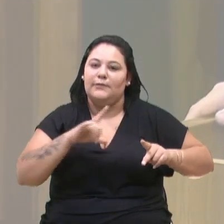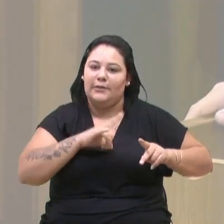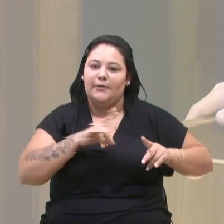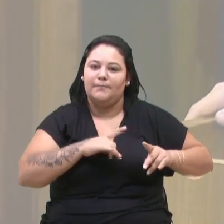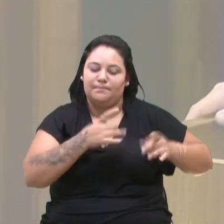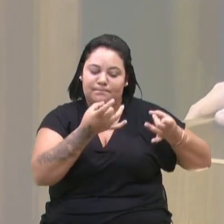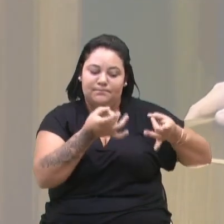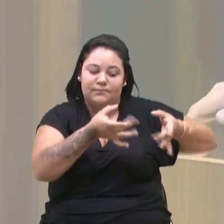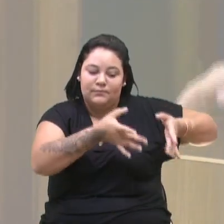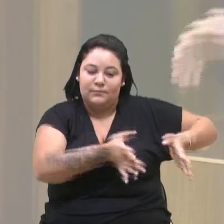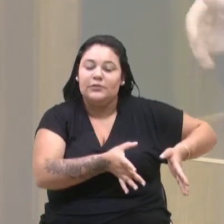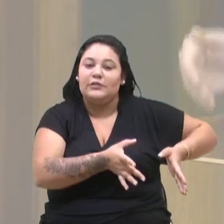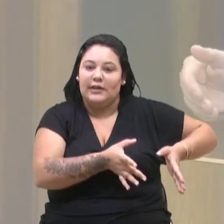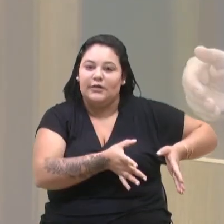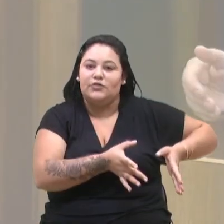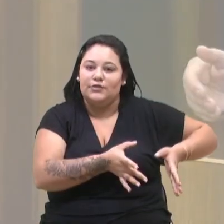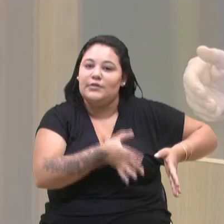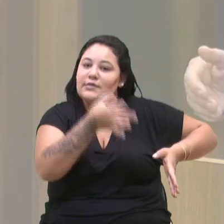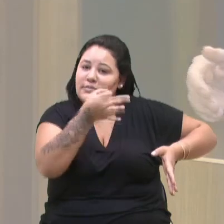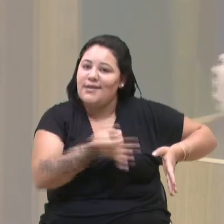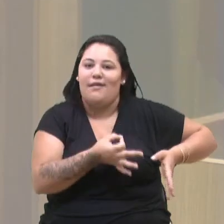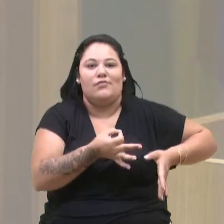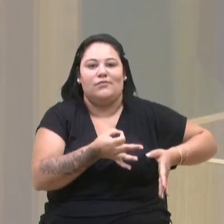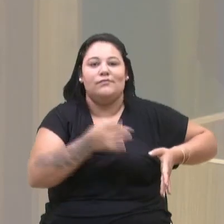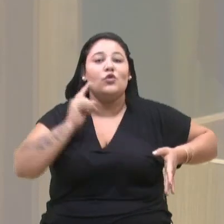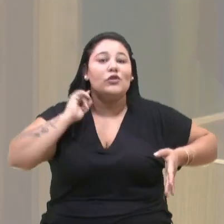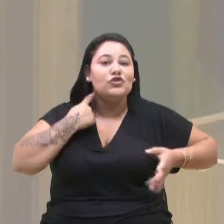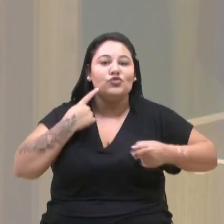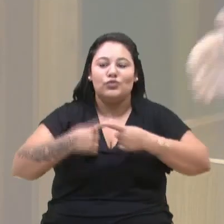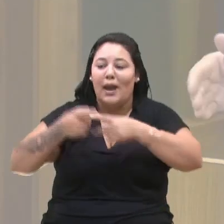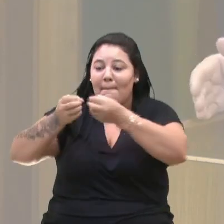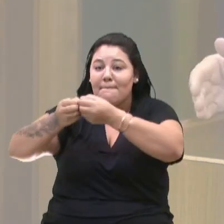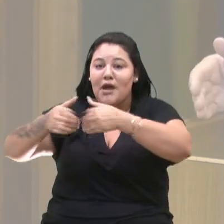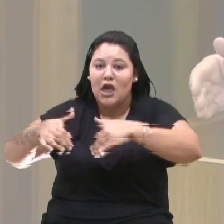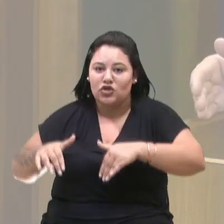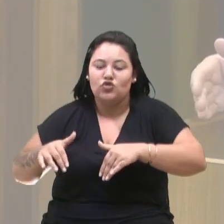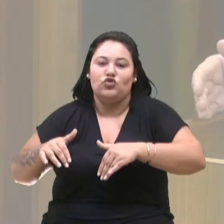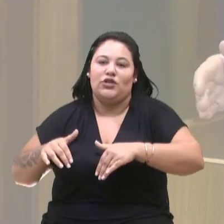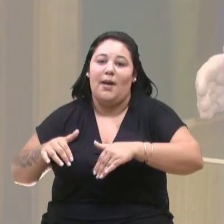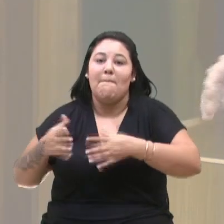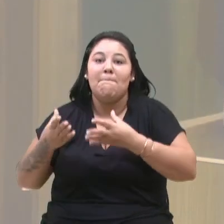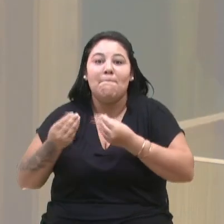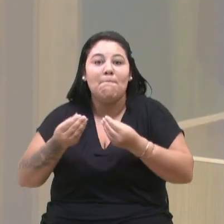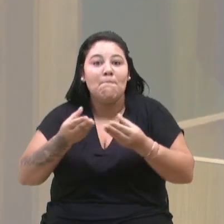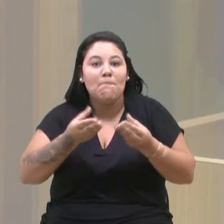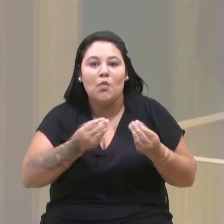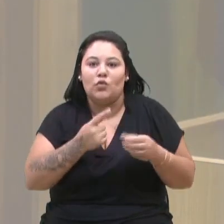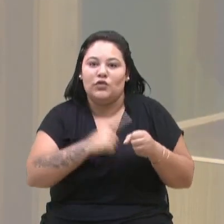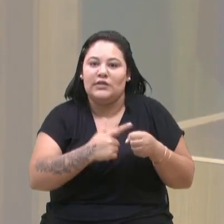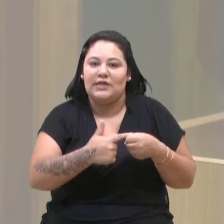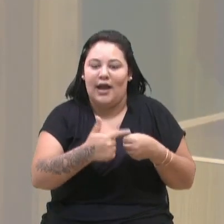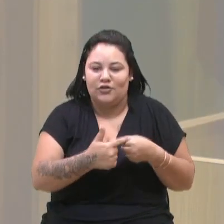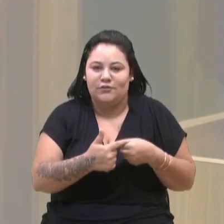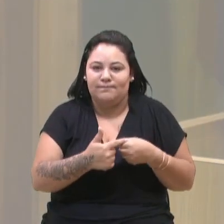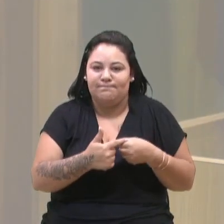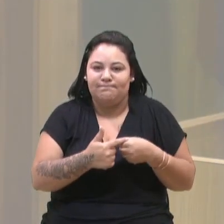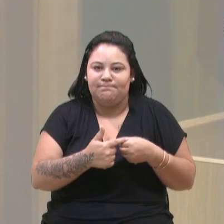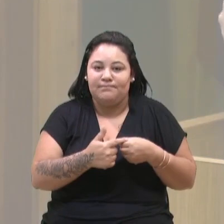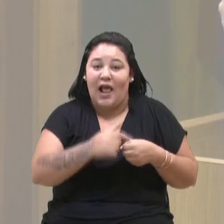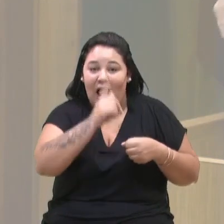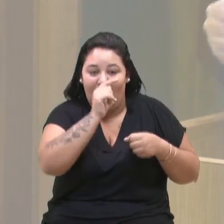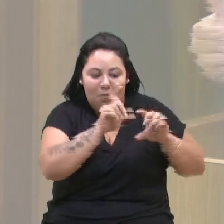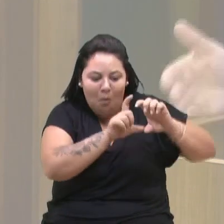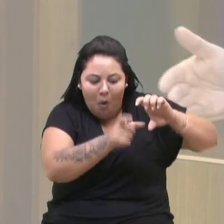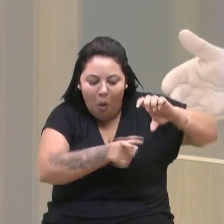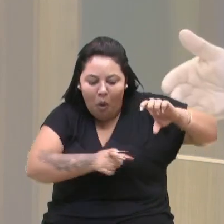descarte correto do lixo que está prejudicando sobremaneira a cidade, entupindo bueiros, né,